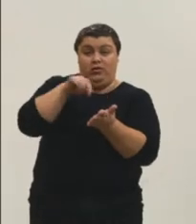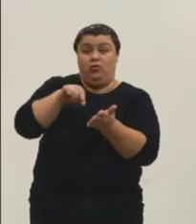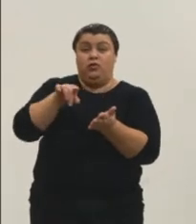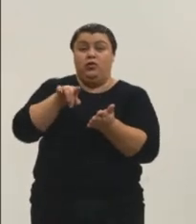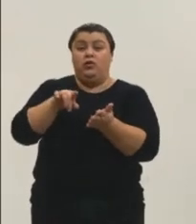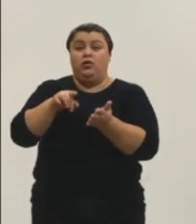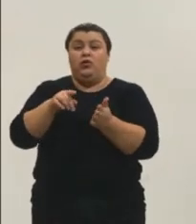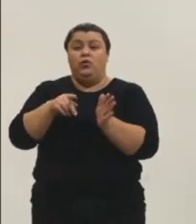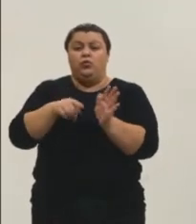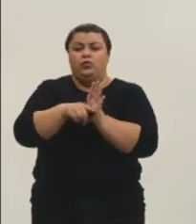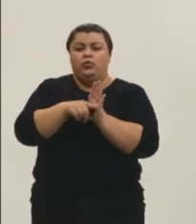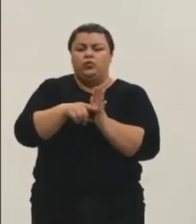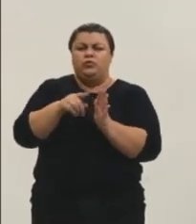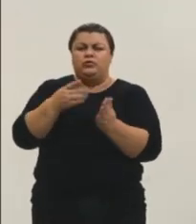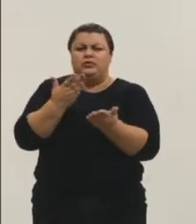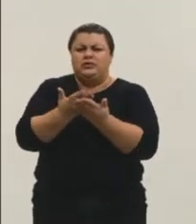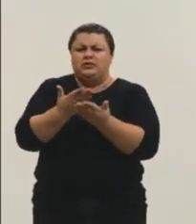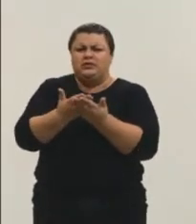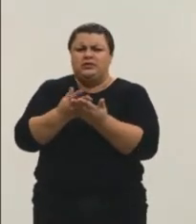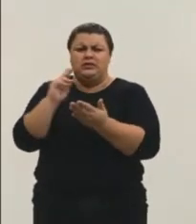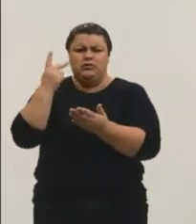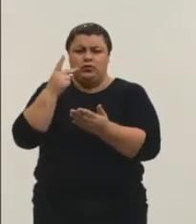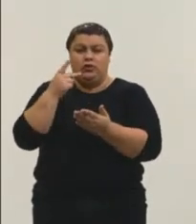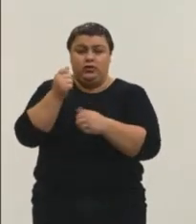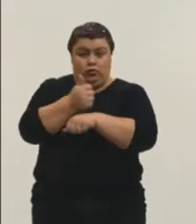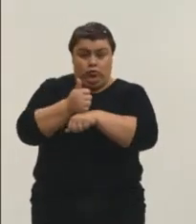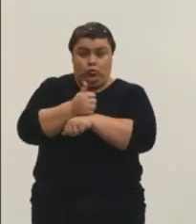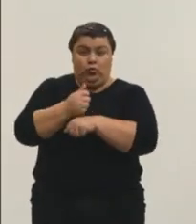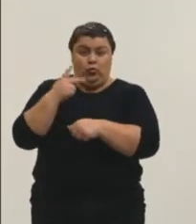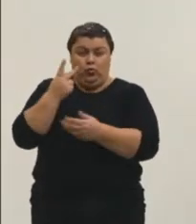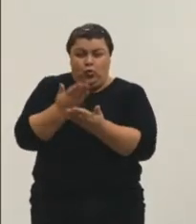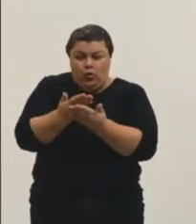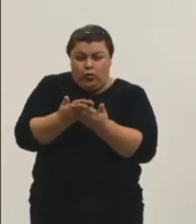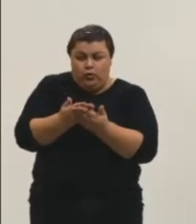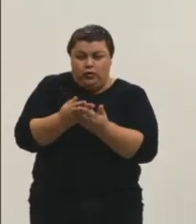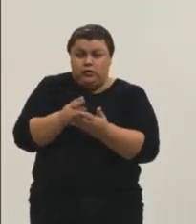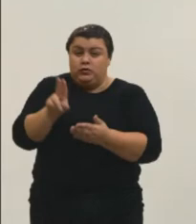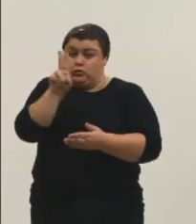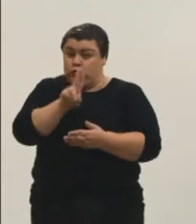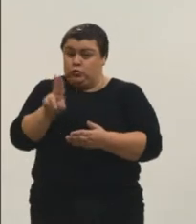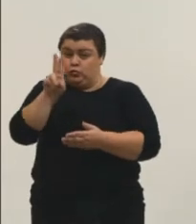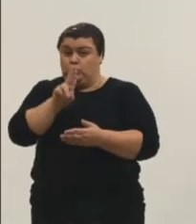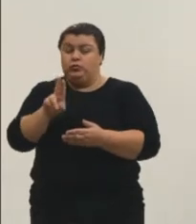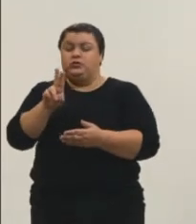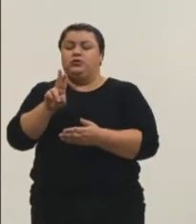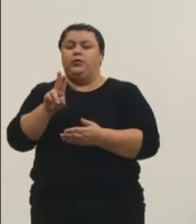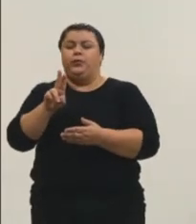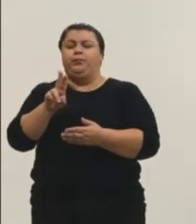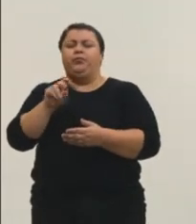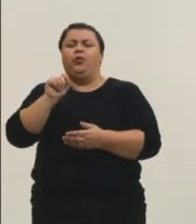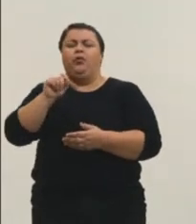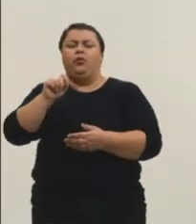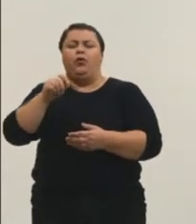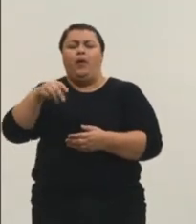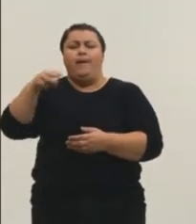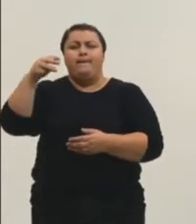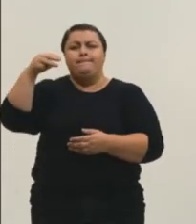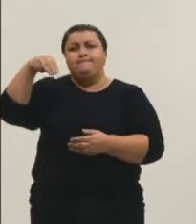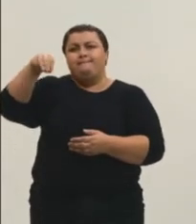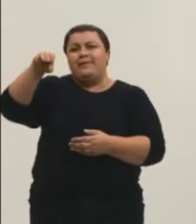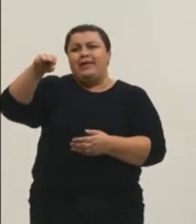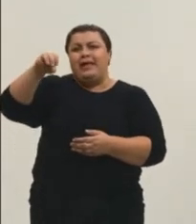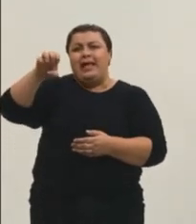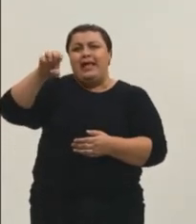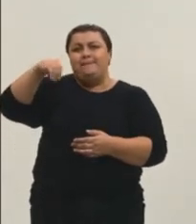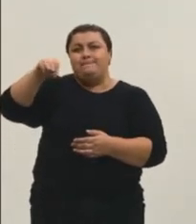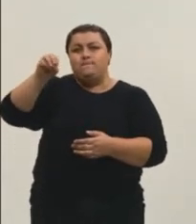é uma palavra que nos remete a lembrança que as pessoas têm dos acontecimentos né mas existem vários tipos de memória tem